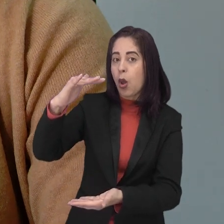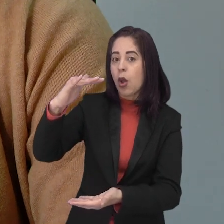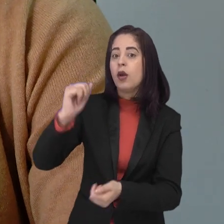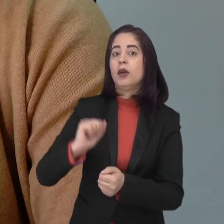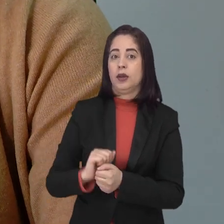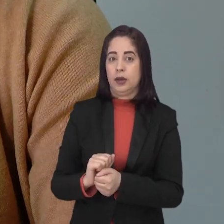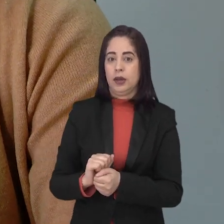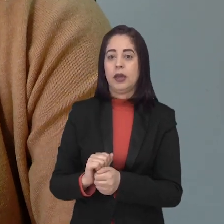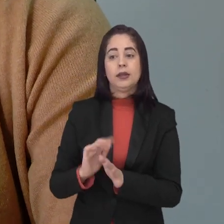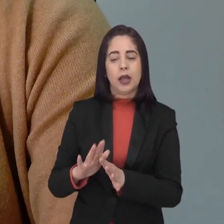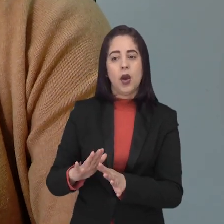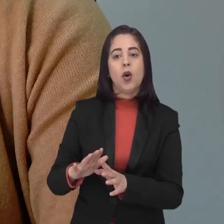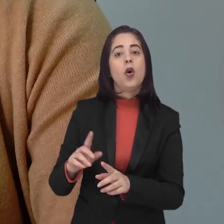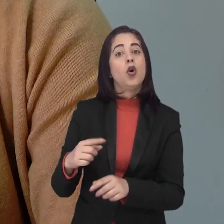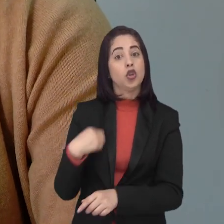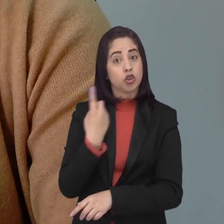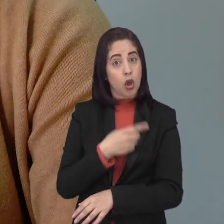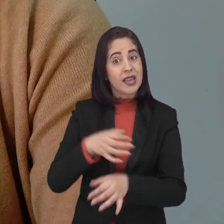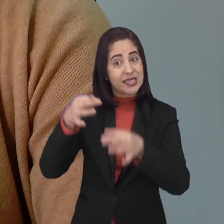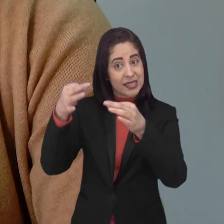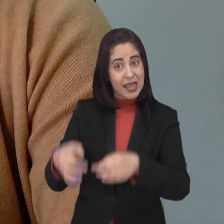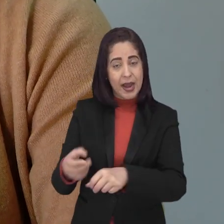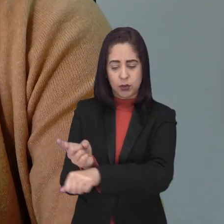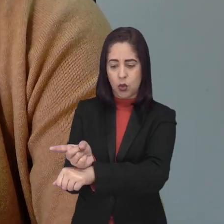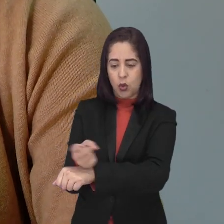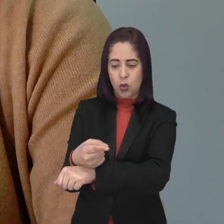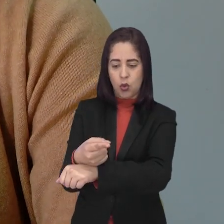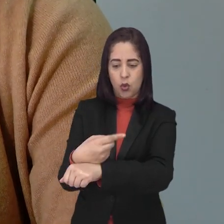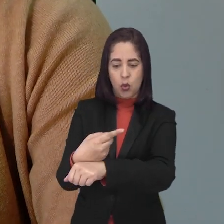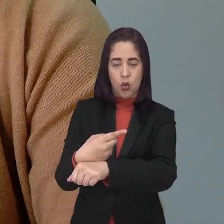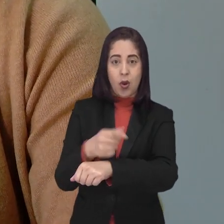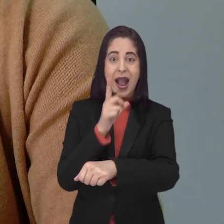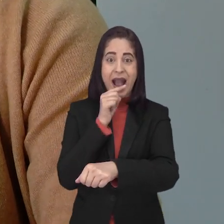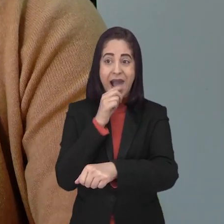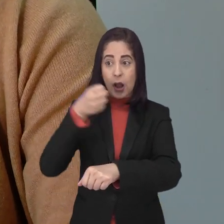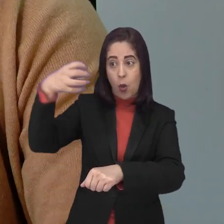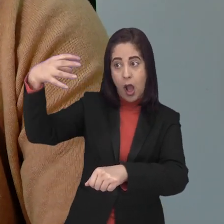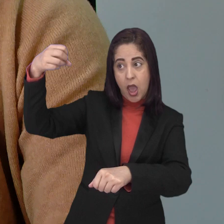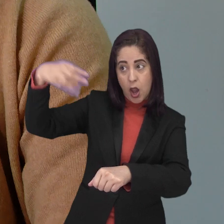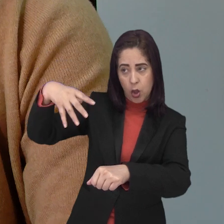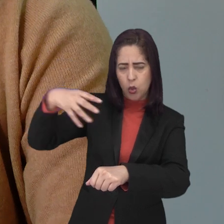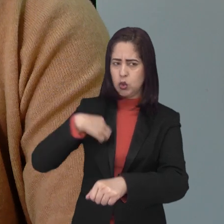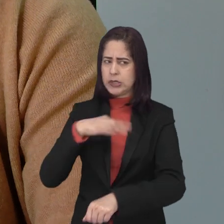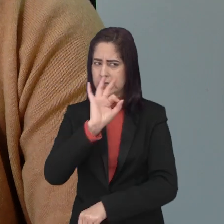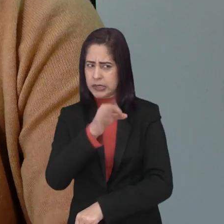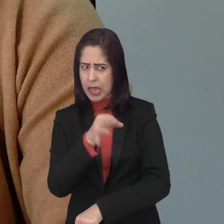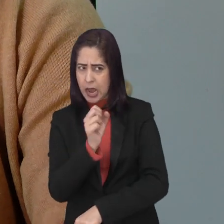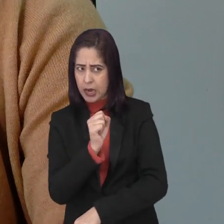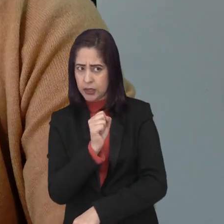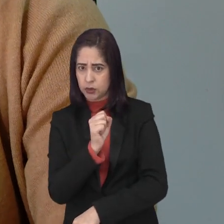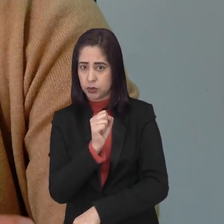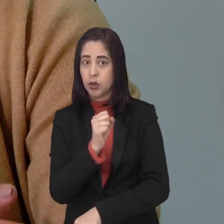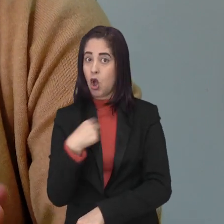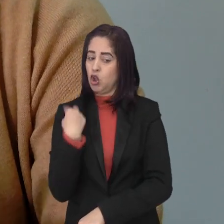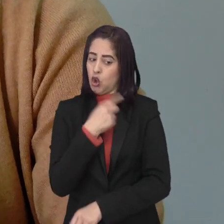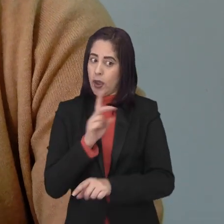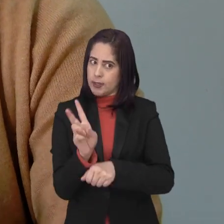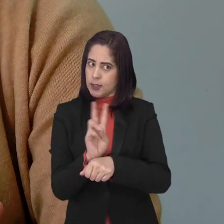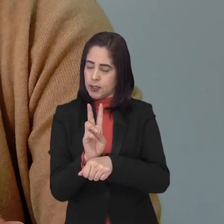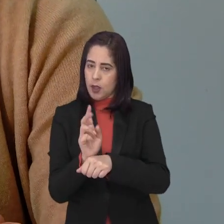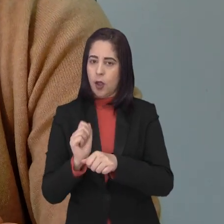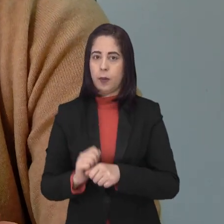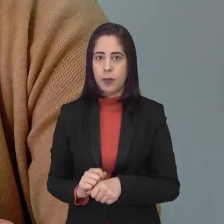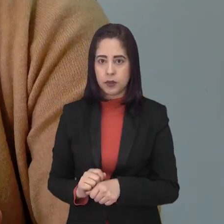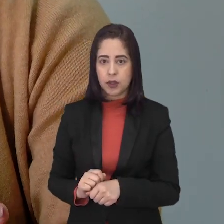para o consumidor. A gente tem certeza que os medidores de energia, os medidores de água estão corretos, que as relações